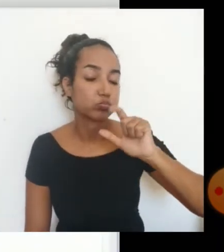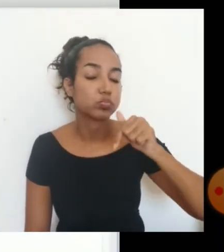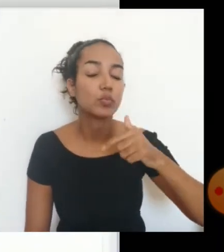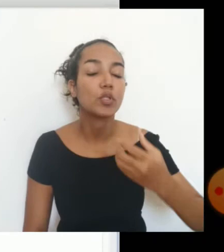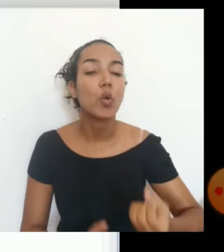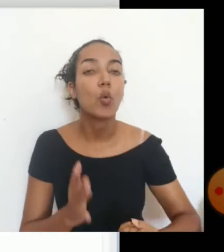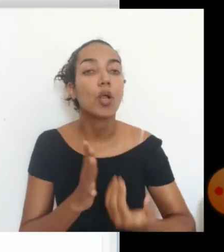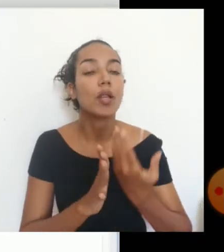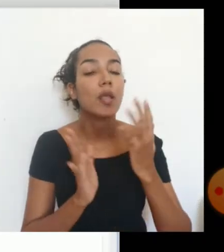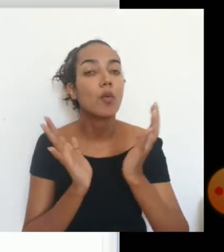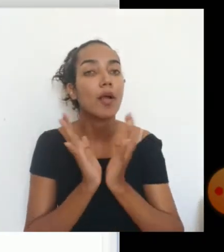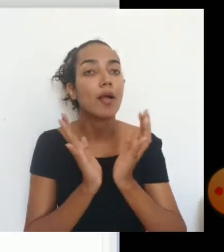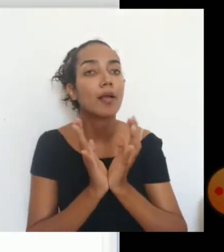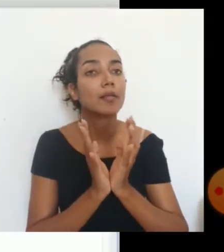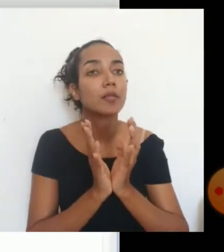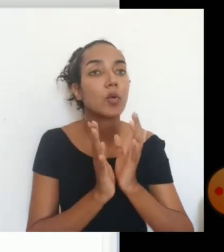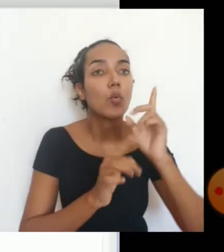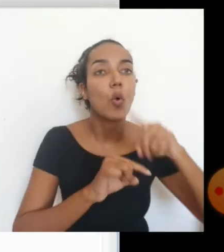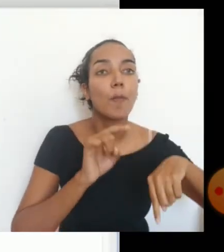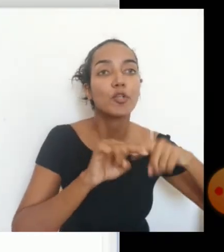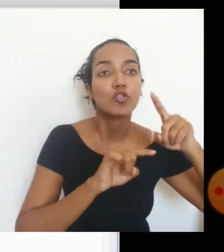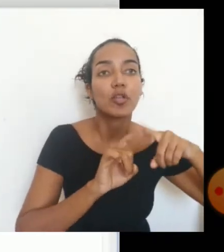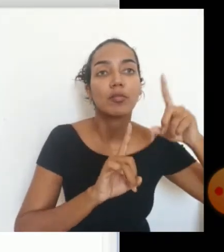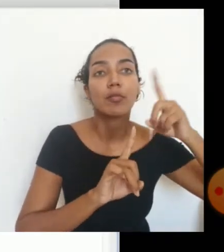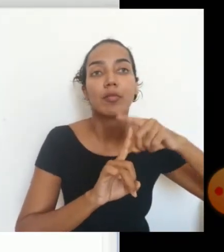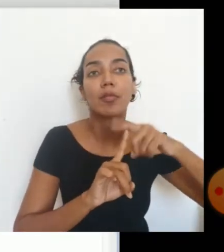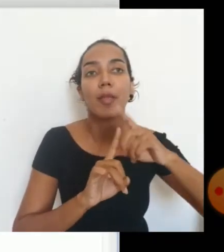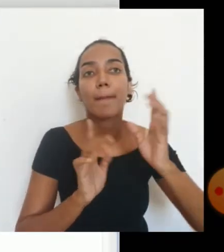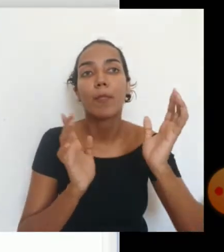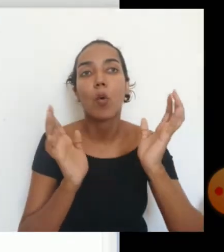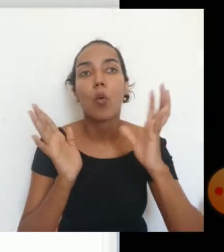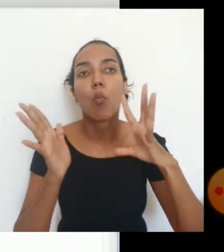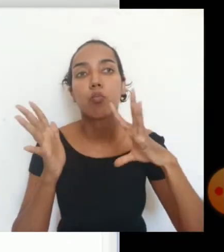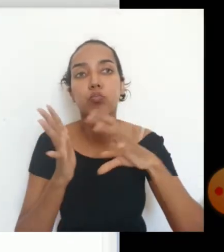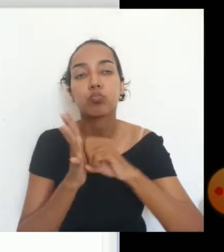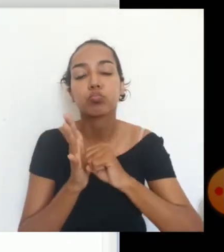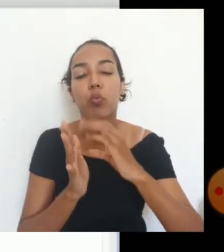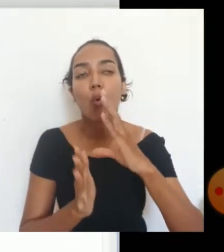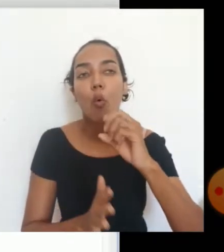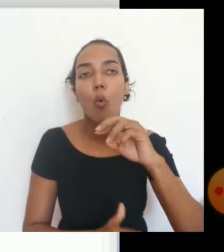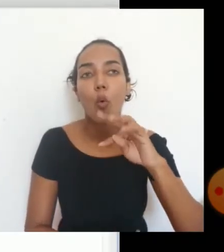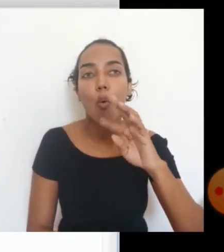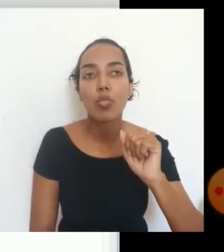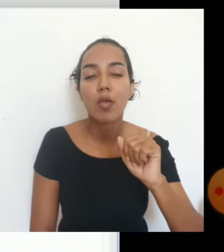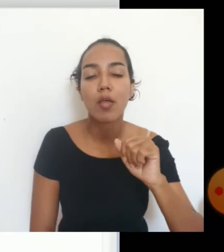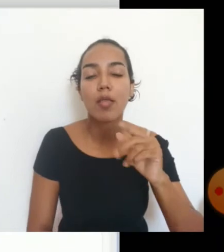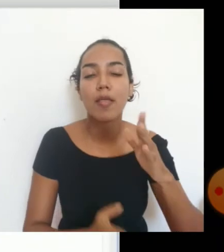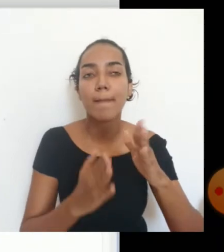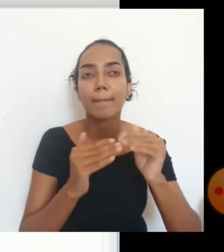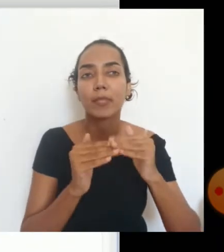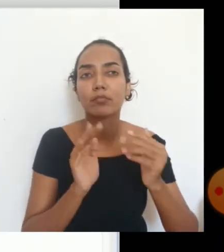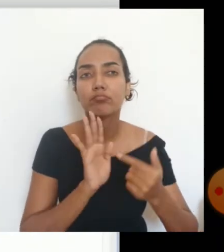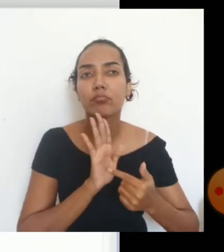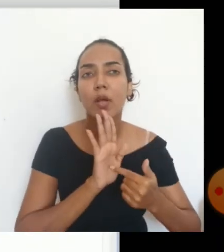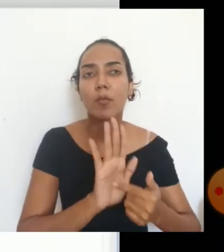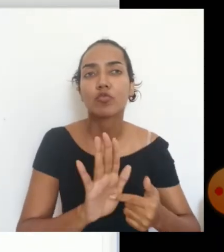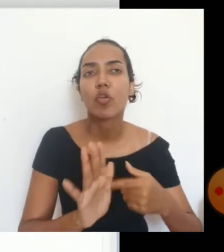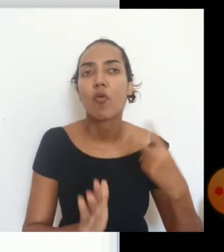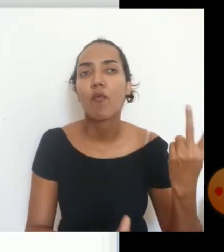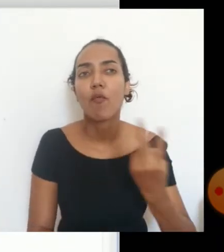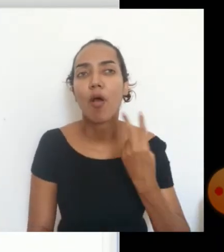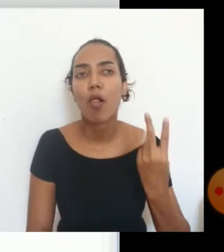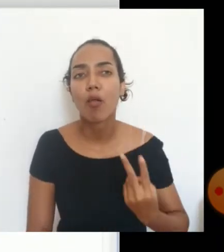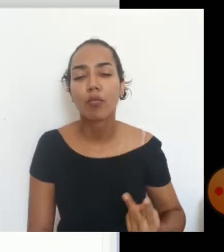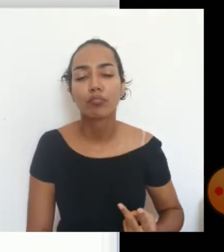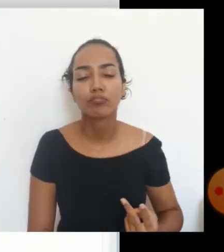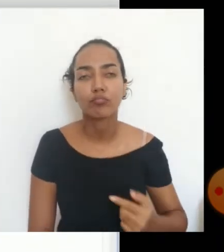chamado C, e pedir para imprimir os valores desse objeto conta, né? Então, só para a